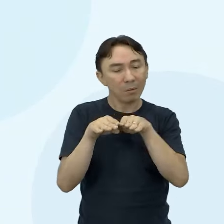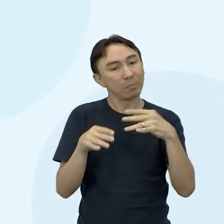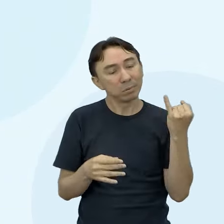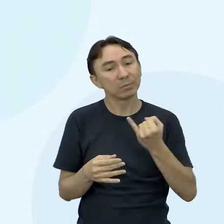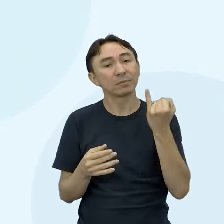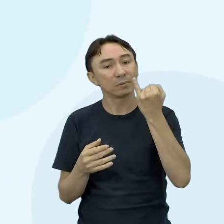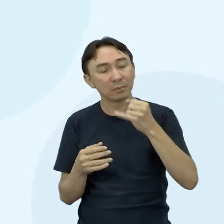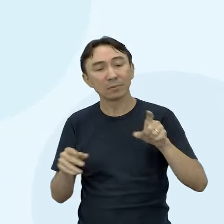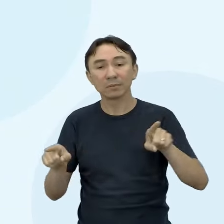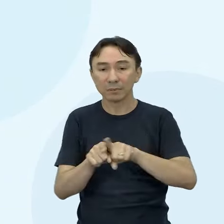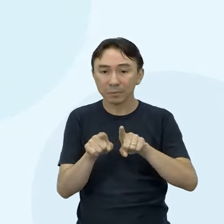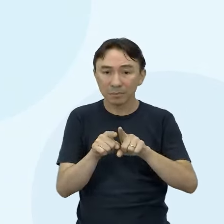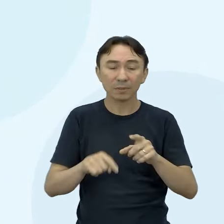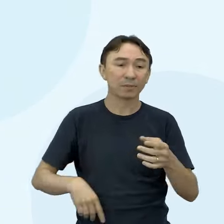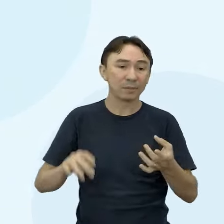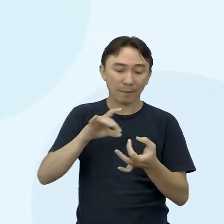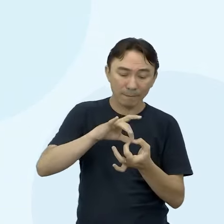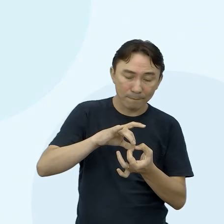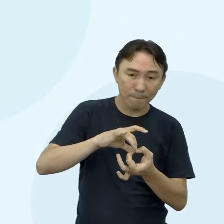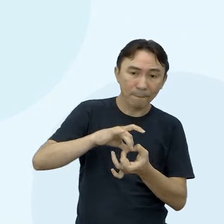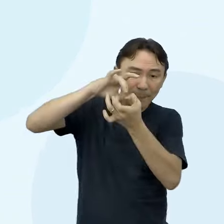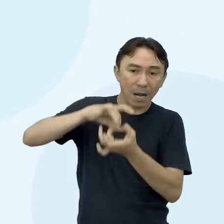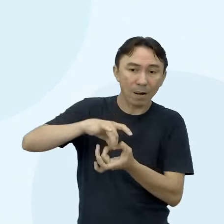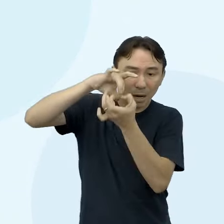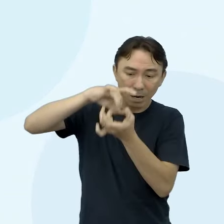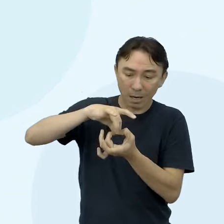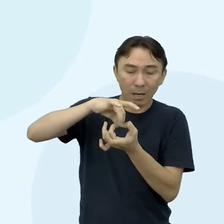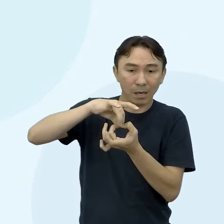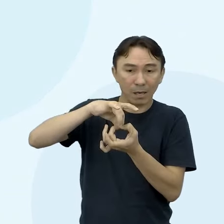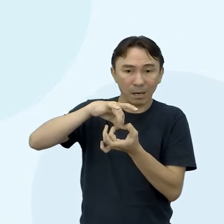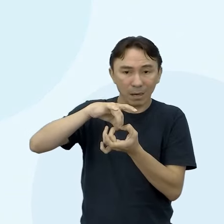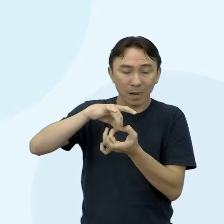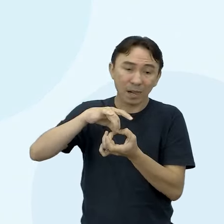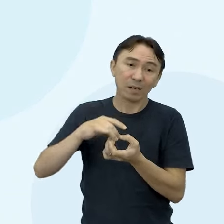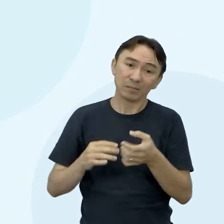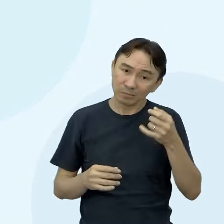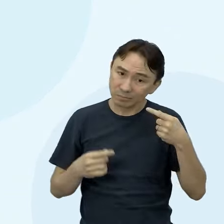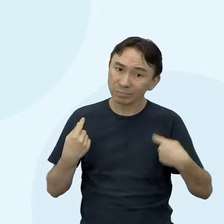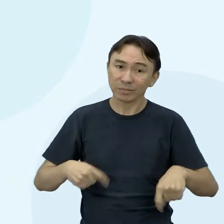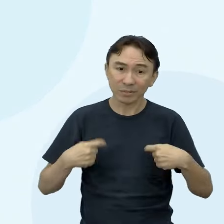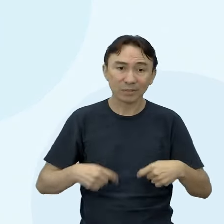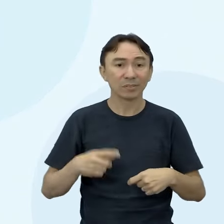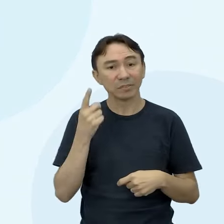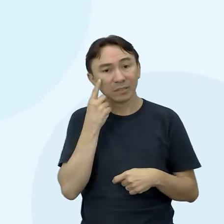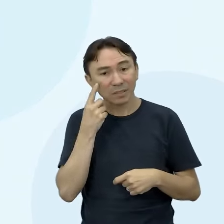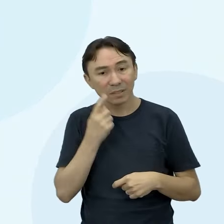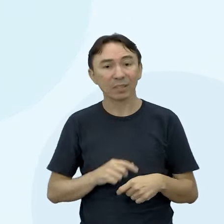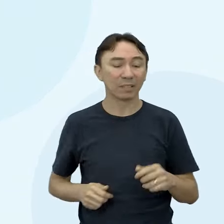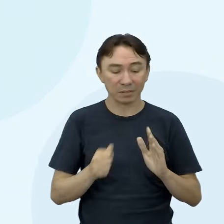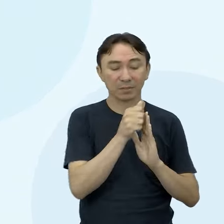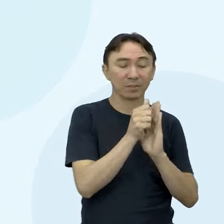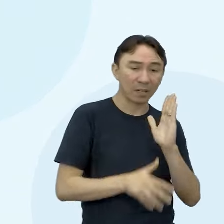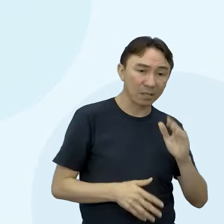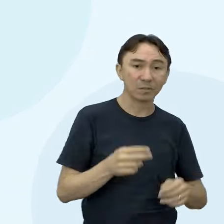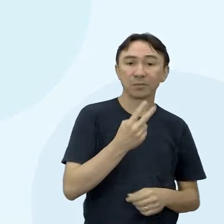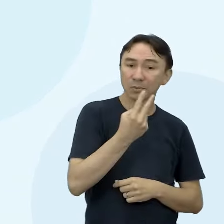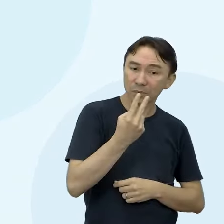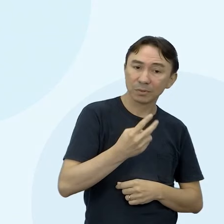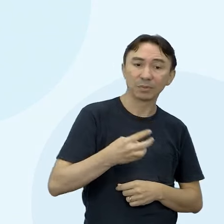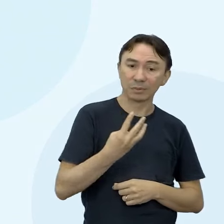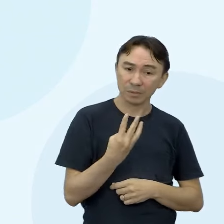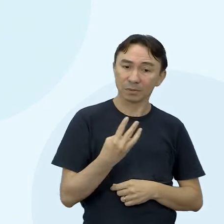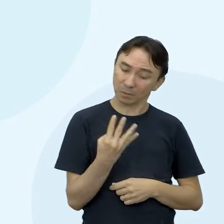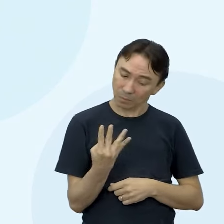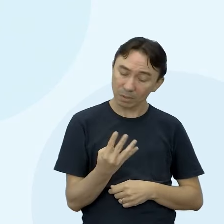de maneira vertical. Então, eu tenho que saber o que está acontecendo no 2, na atividade 2, na atividade 3, na atividade 4 e na